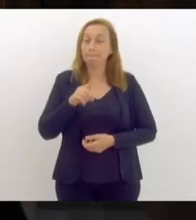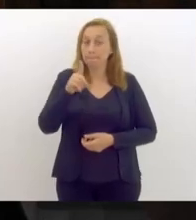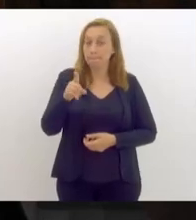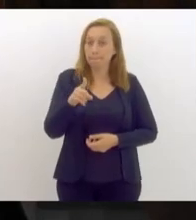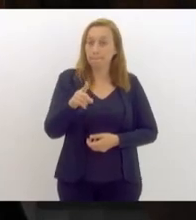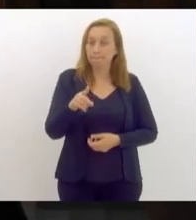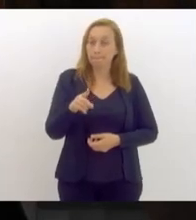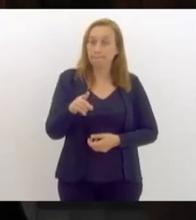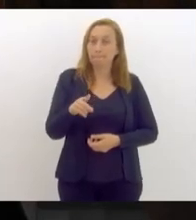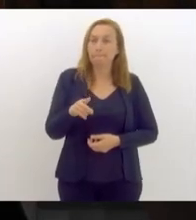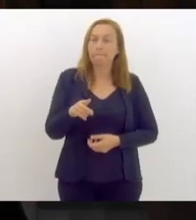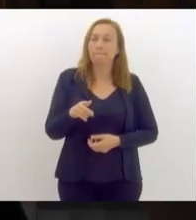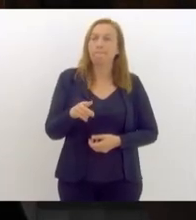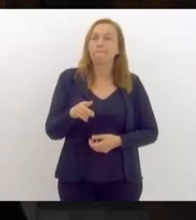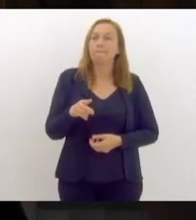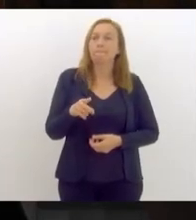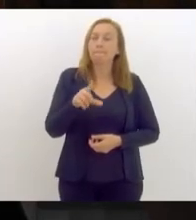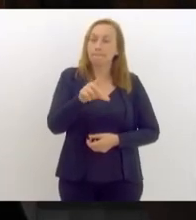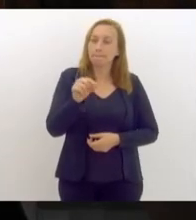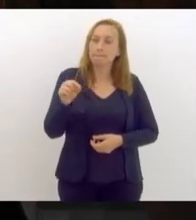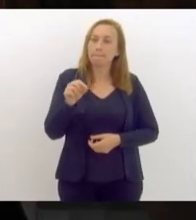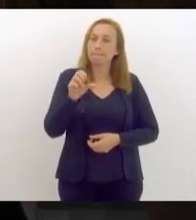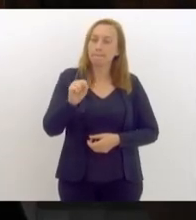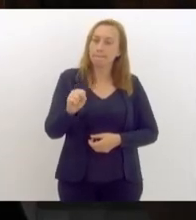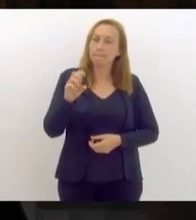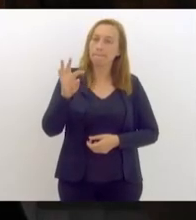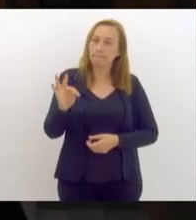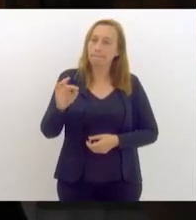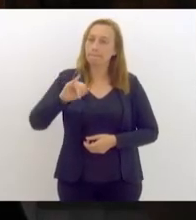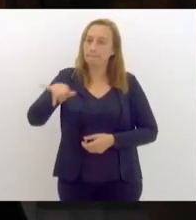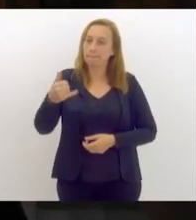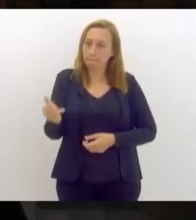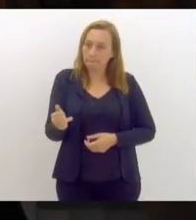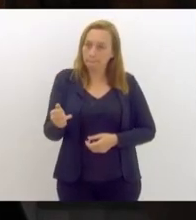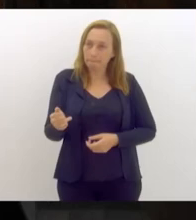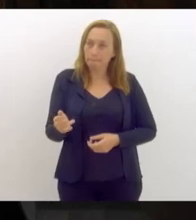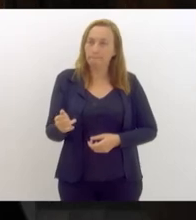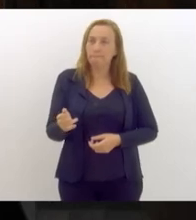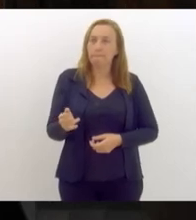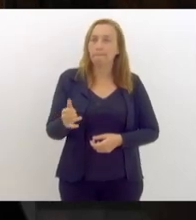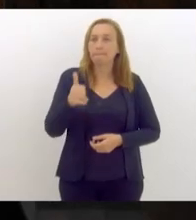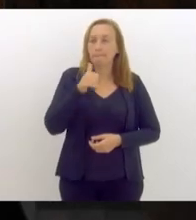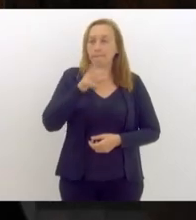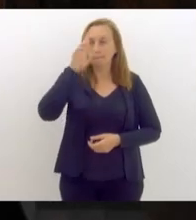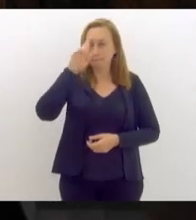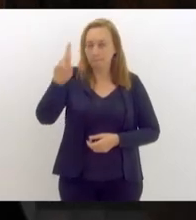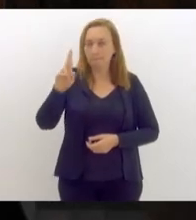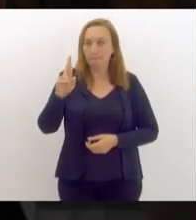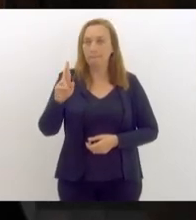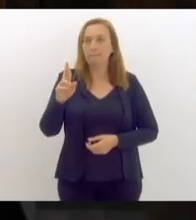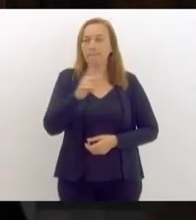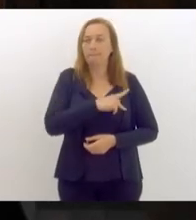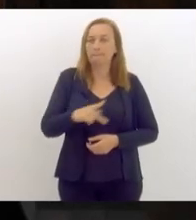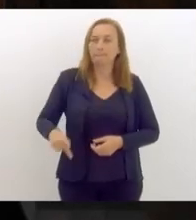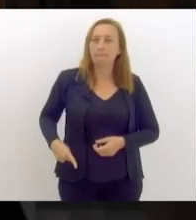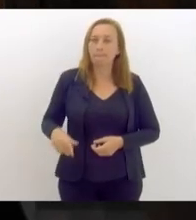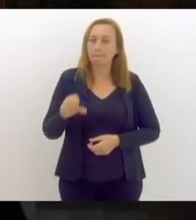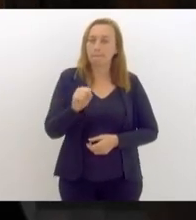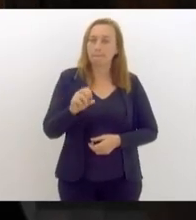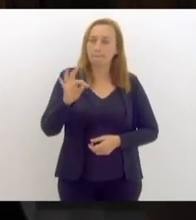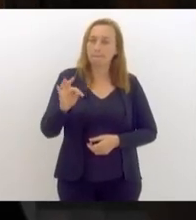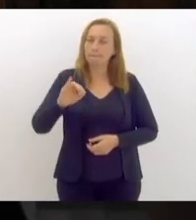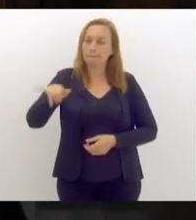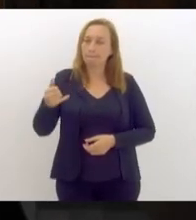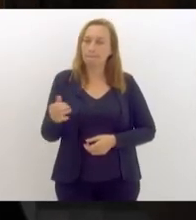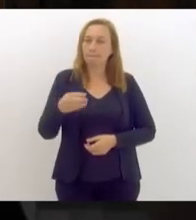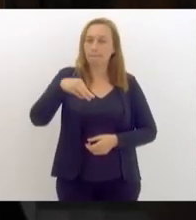do STJ foi uma decisão monocrática proferida pelo excelentíssima senhora presidente do STJ Ministra Maria